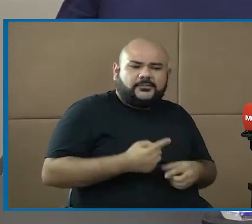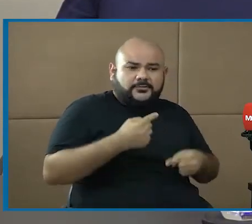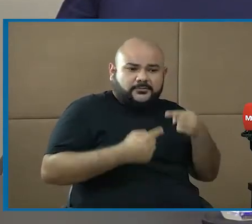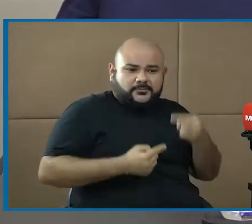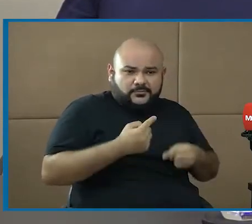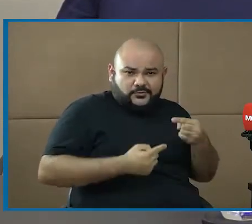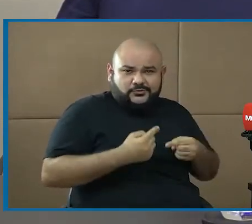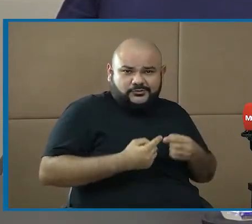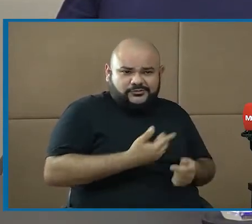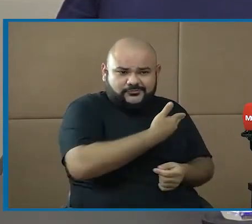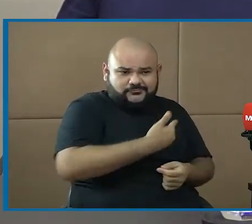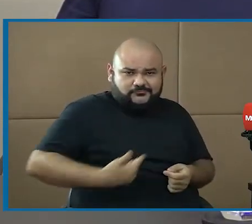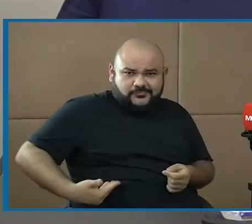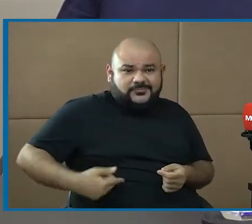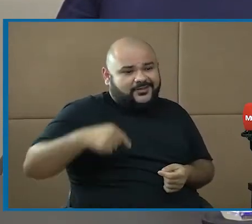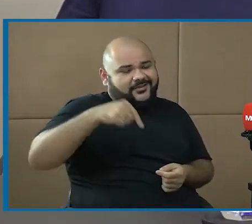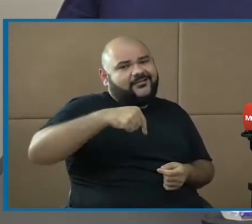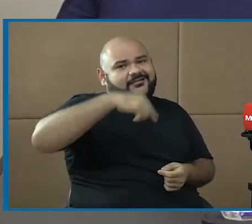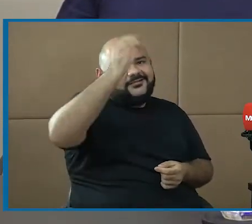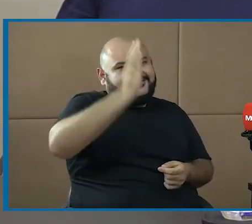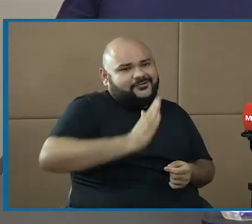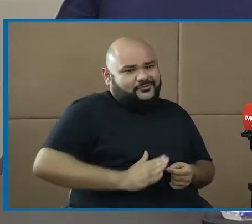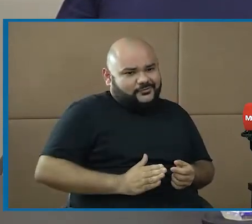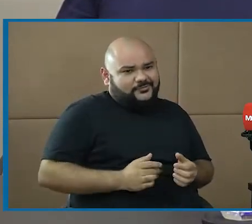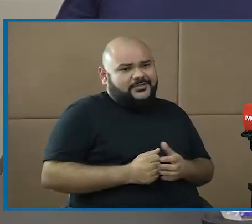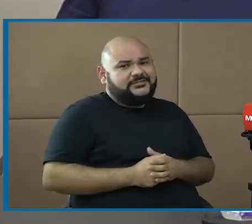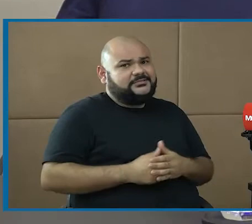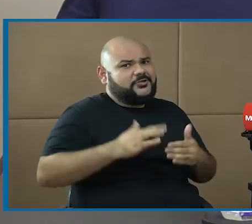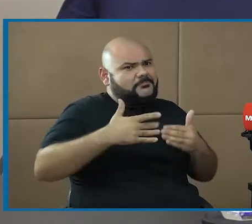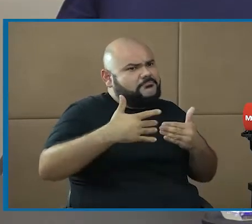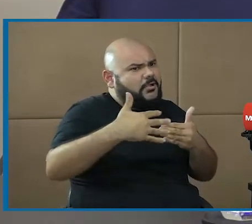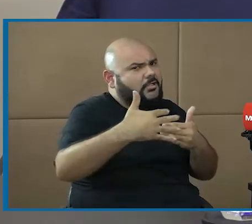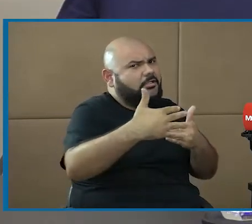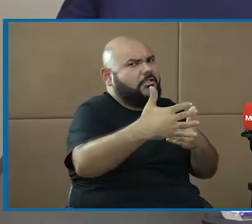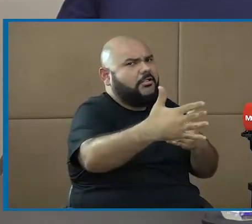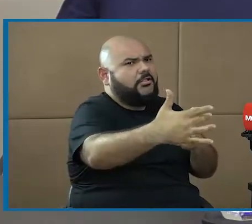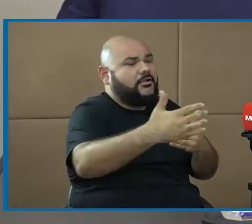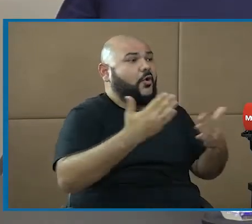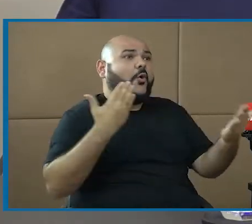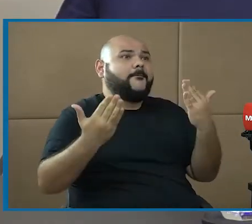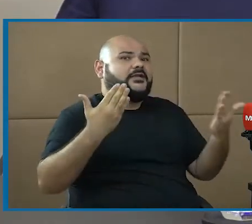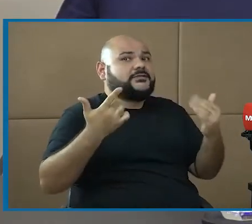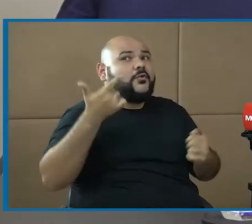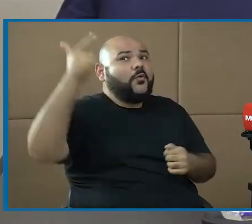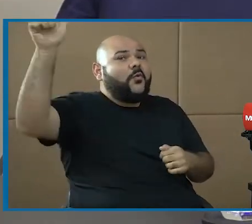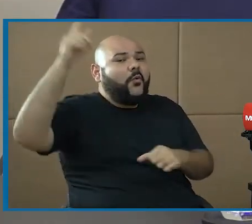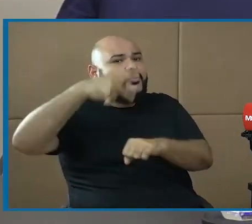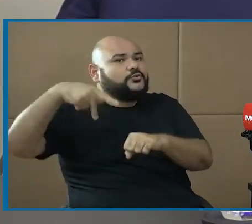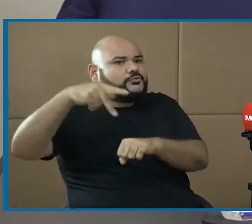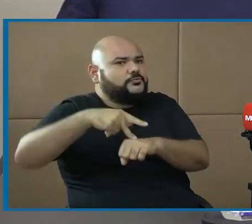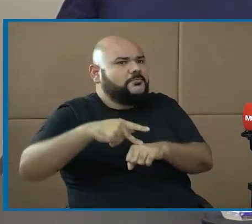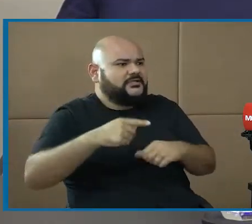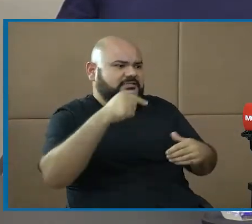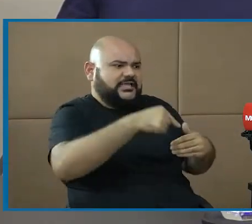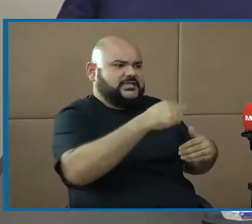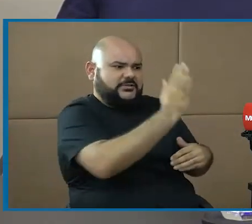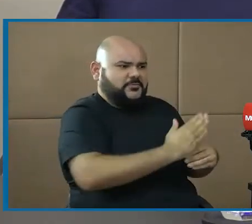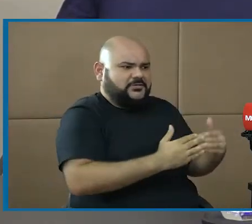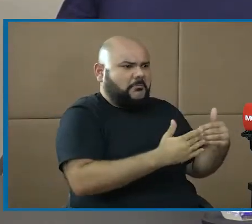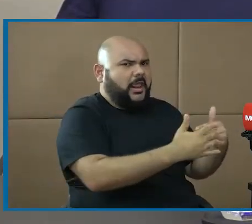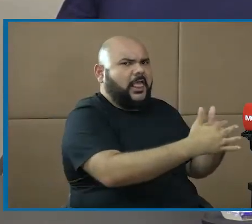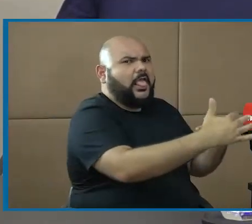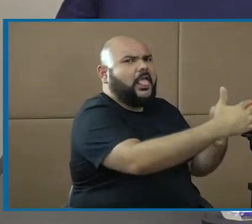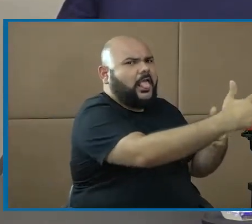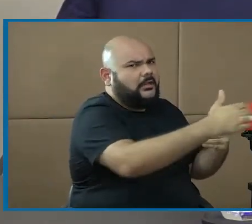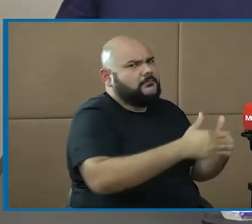políticas públicas para os surdos no Brasil está à frente de muitos outros países. Okay? Aqui nós temos, previsto